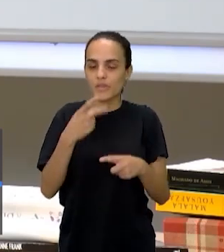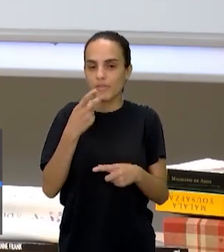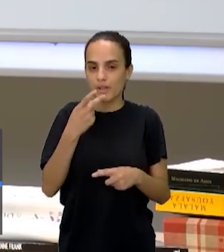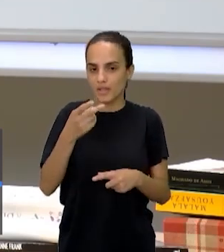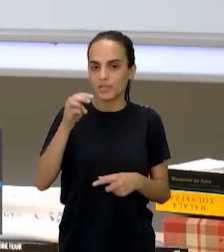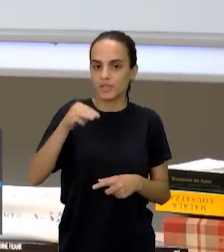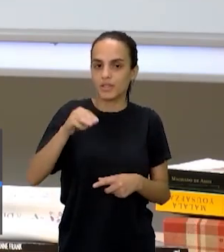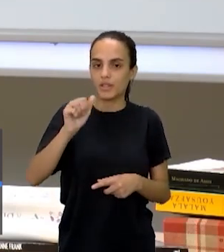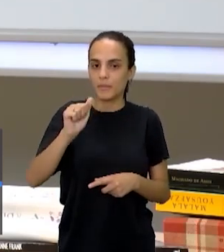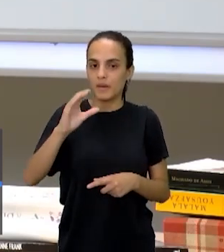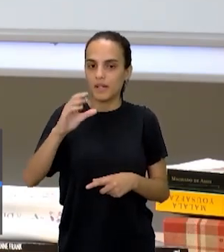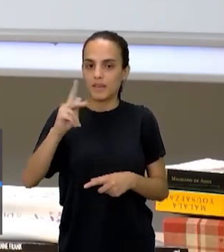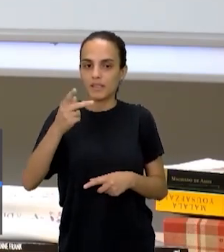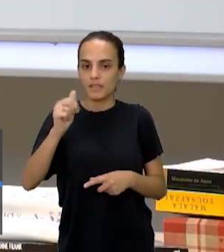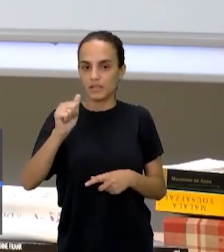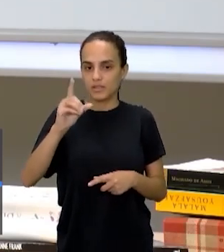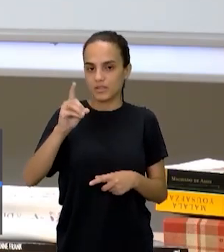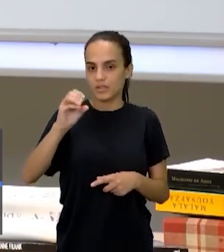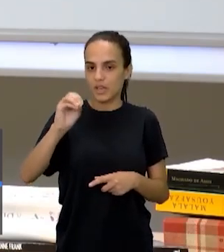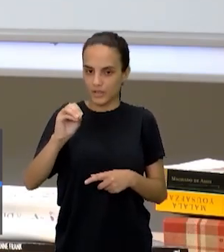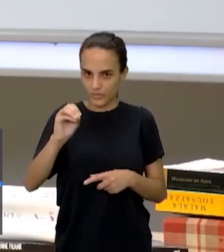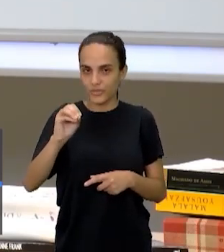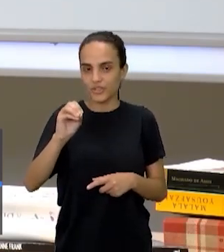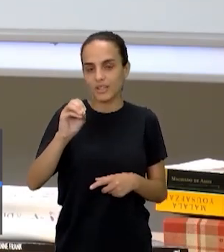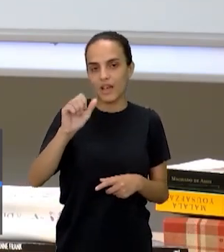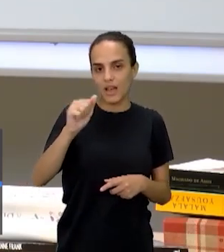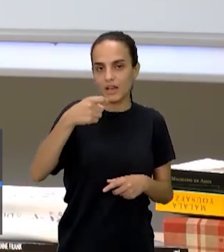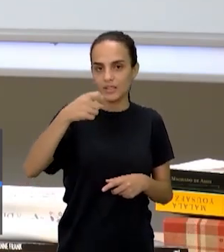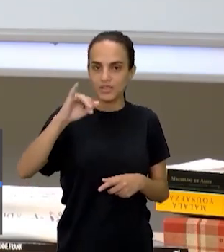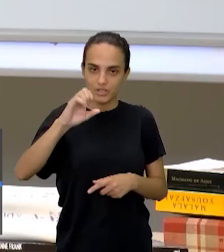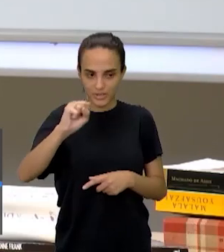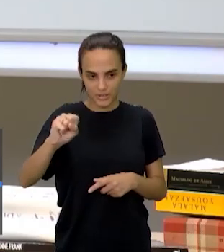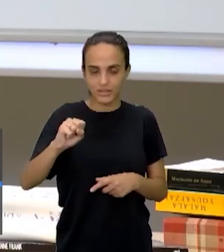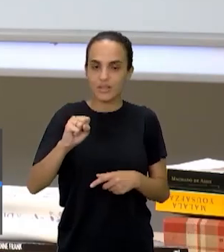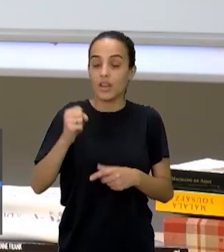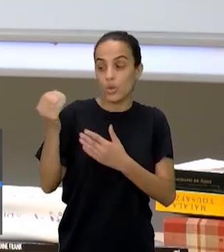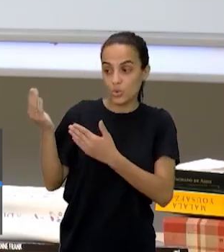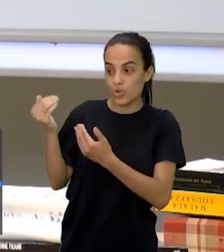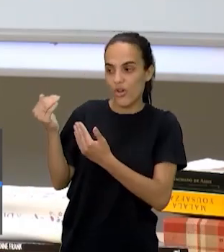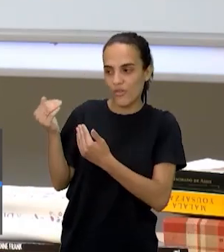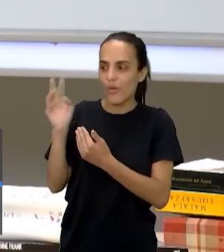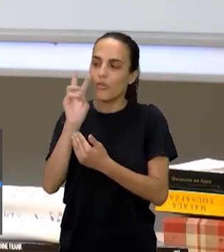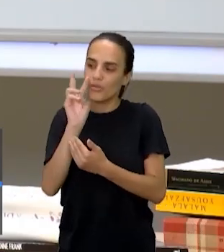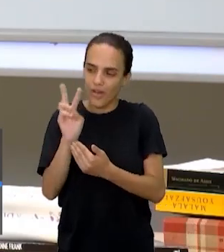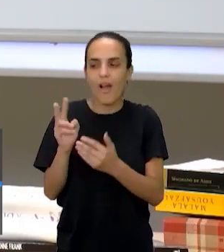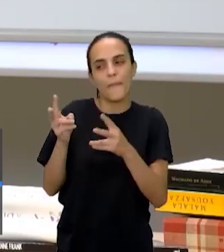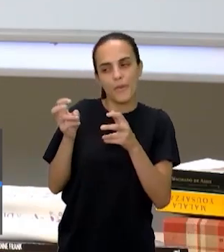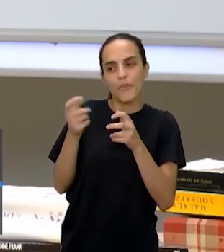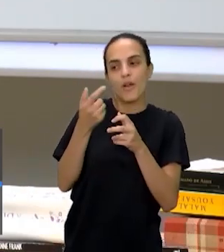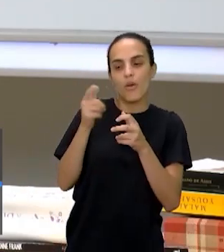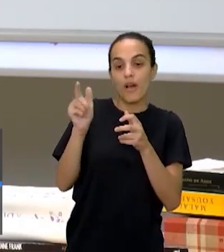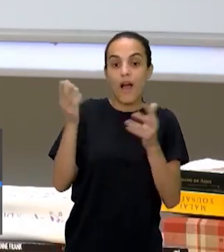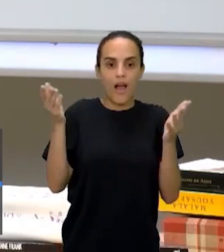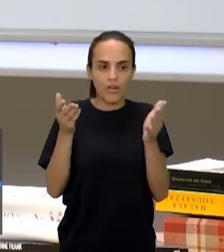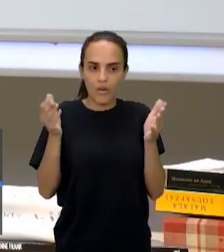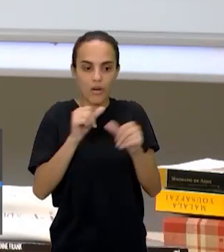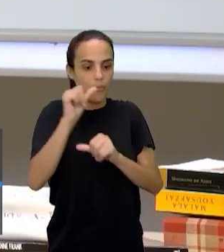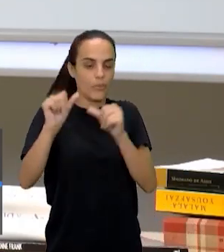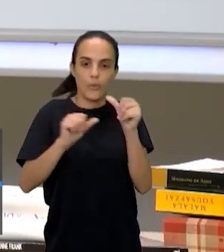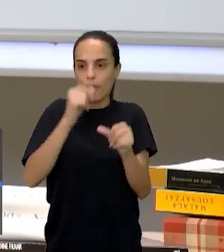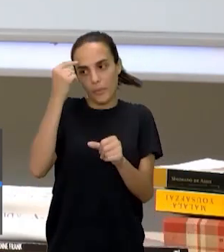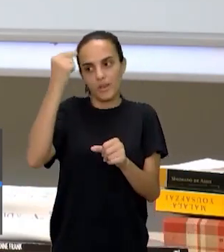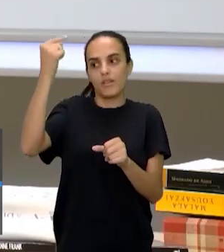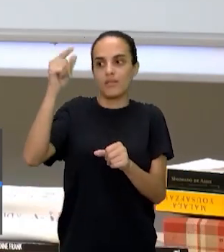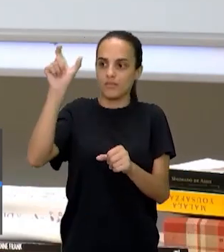adolescência, eu tinha uma percepção de Machado de Assis. Hoje eu tenho outra. Então, também na fase que você está da vida, às vezes um livro que você leu lá na adolescência, você fala, ai, que livro chato.